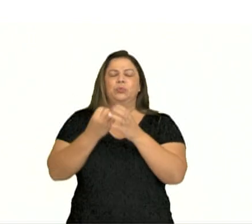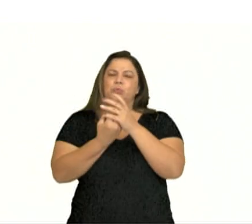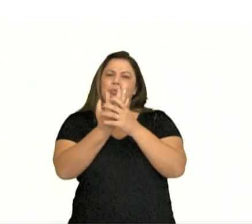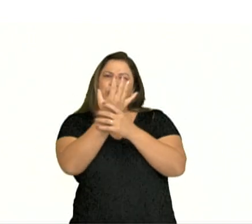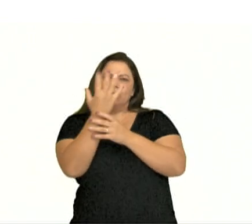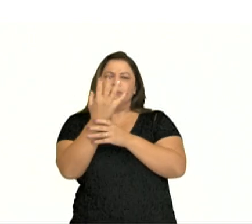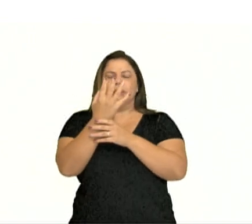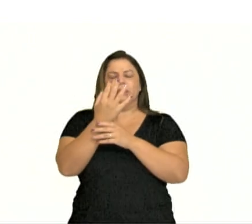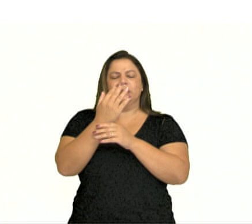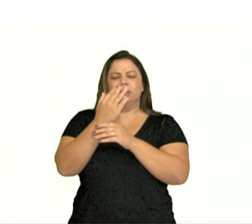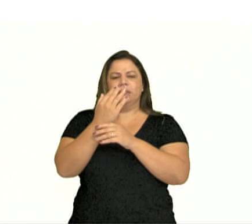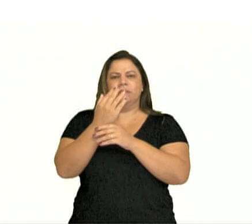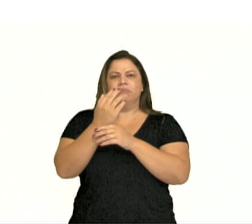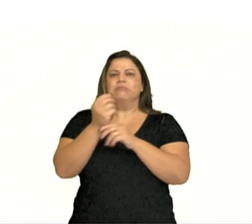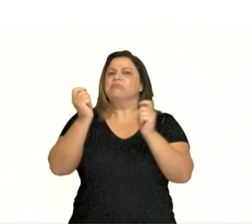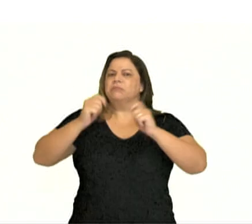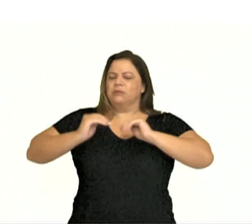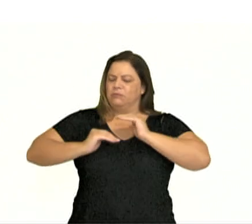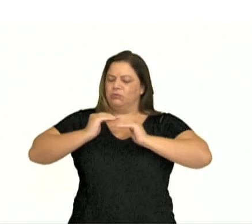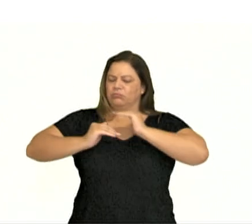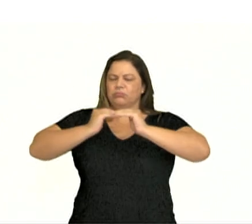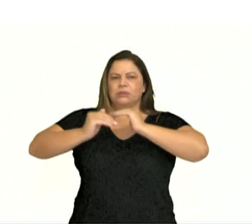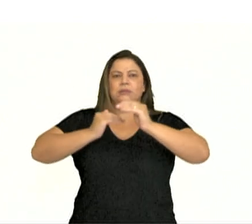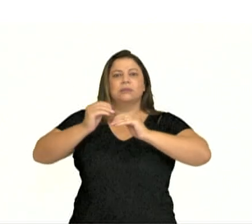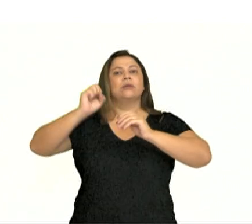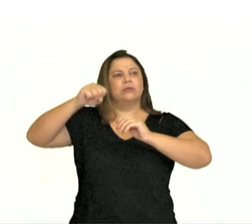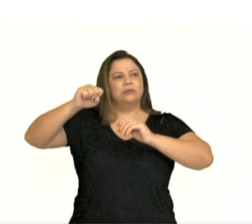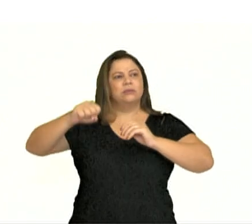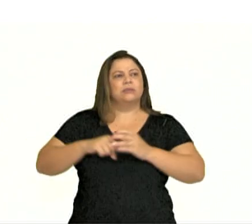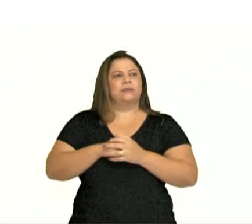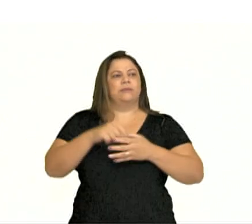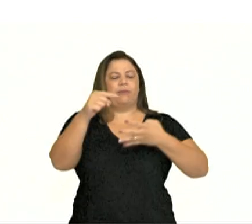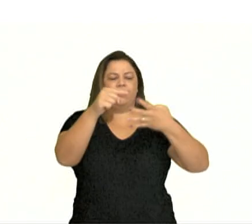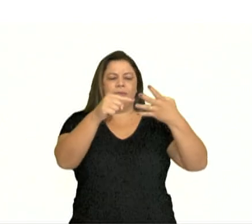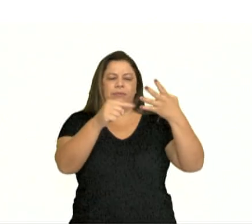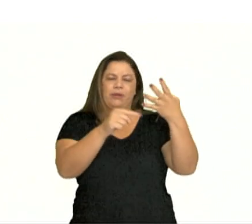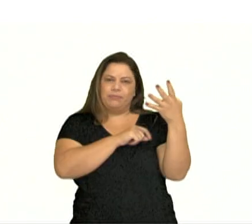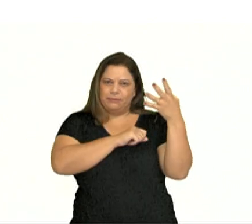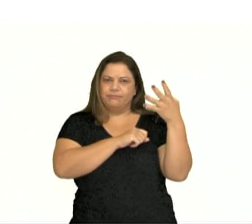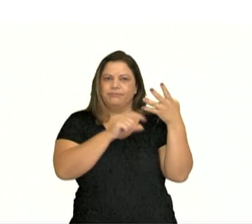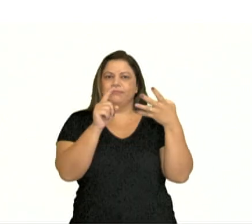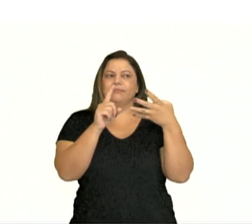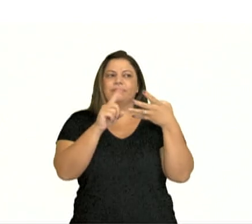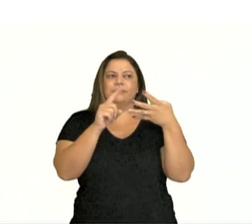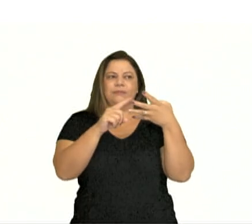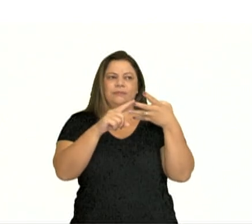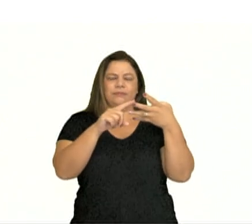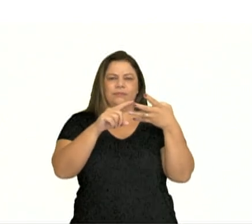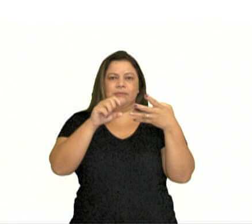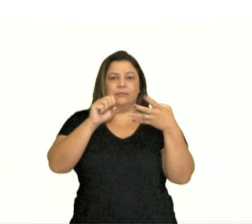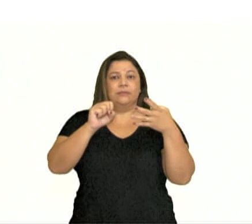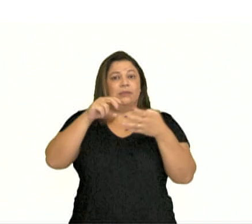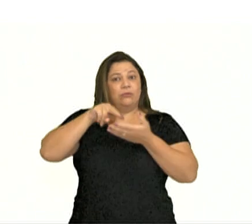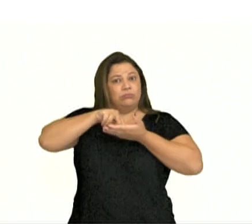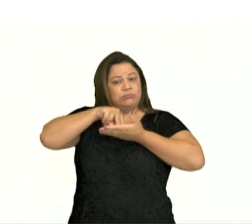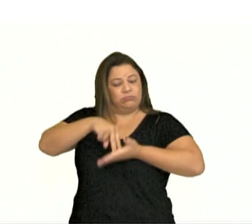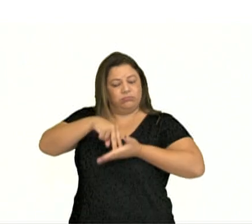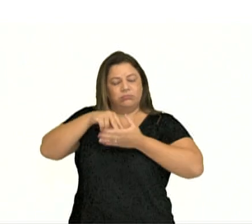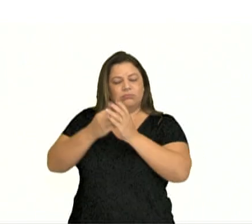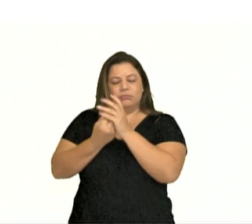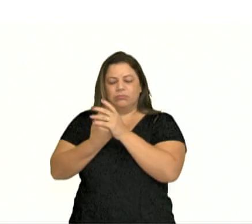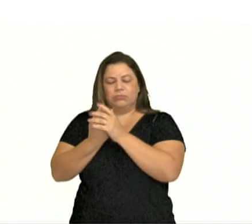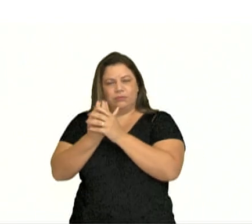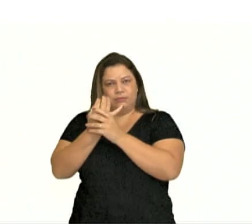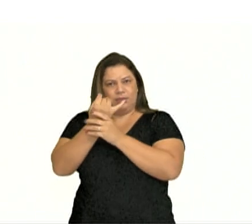aquele desenvolvimento da planta? Com certeza. Nós temos a sustentação para que aquela planta cresça e se